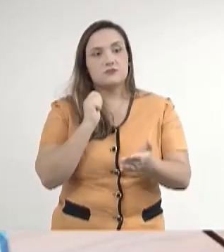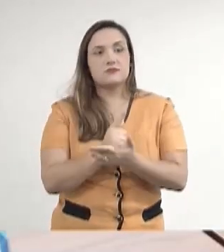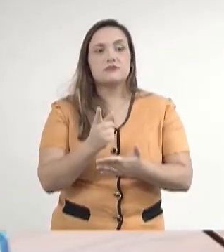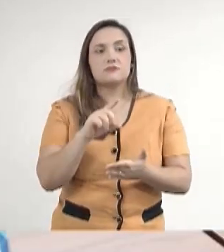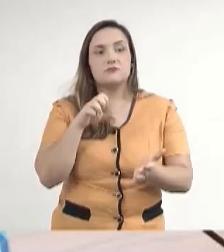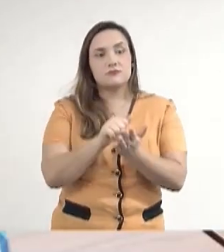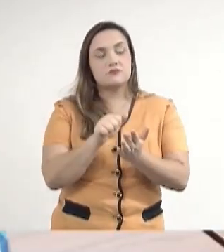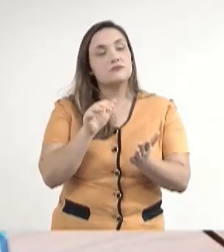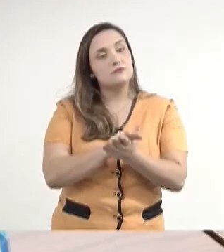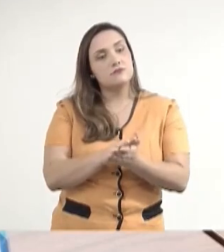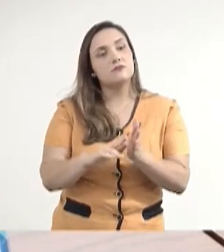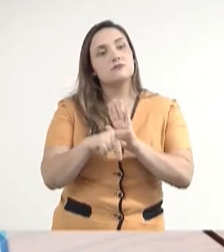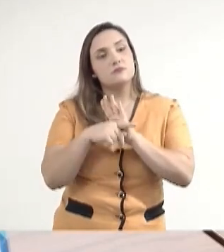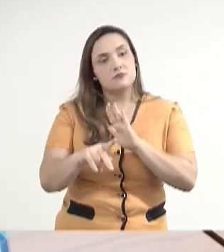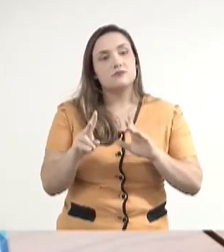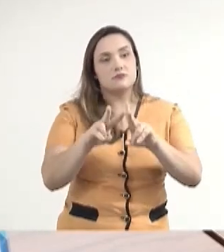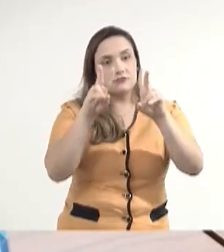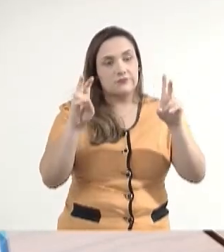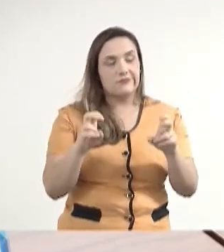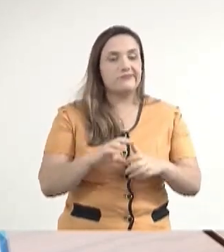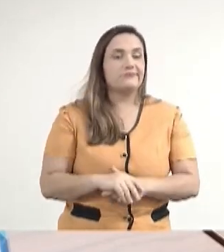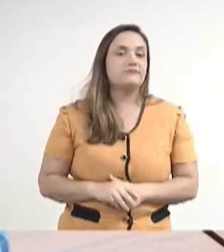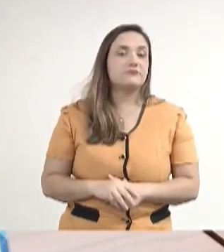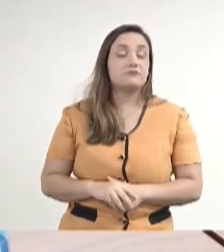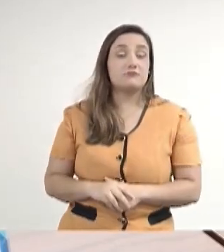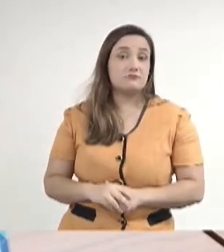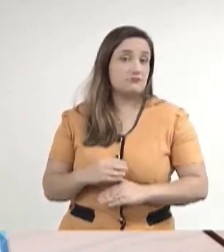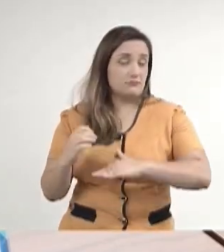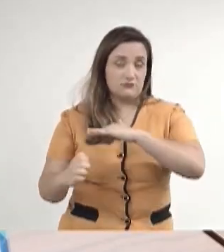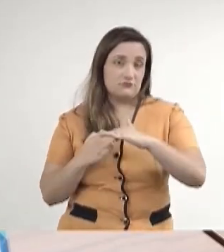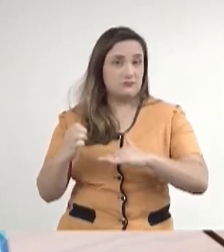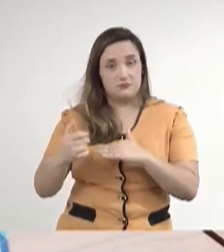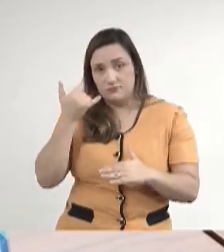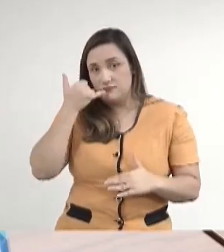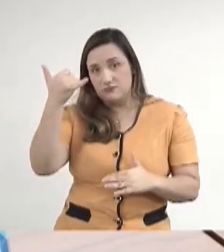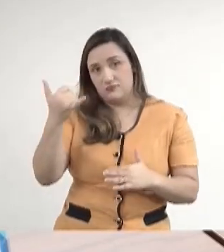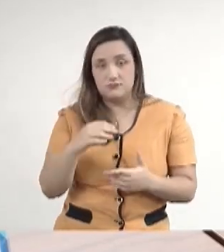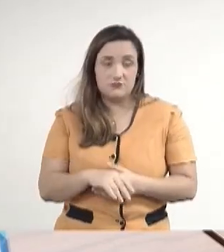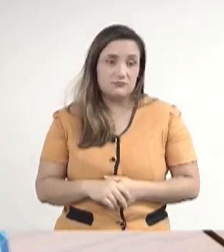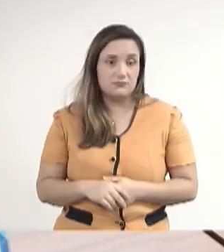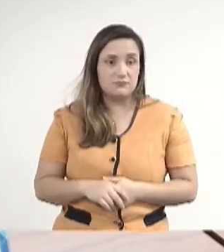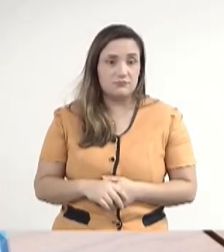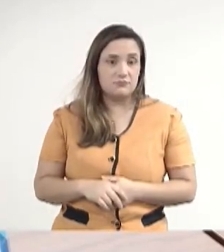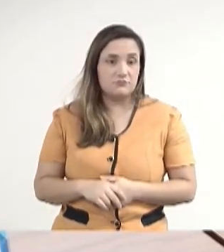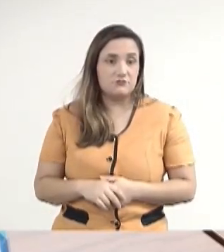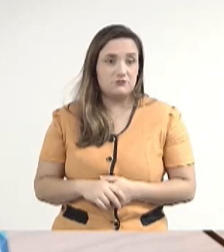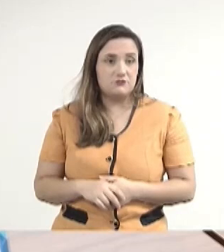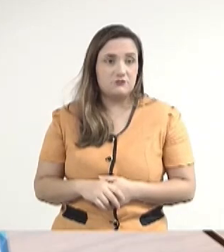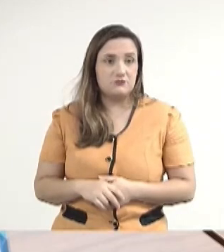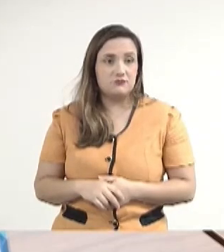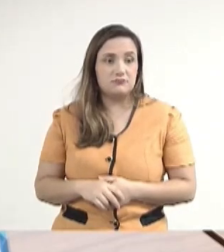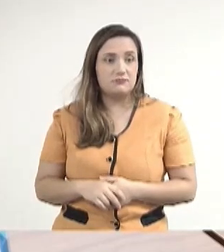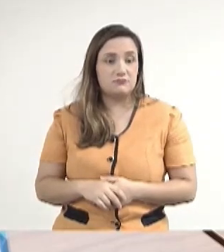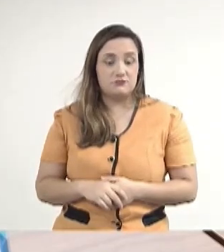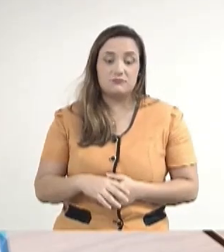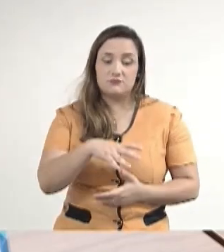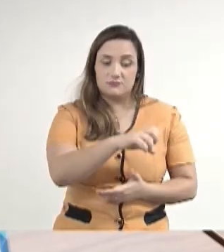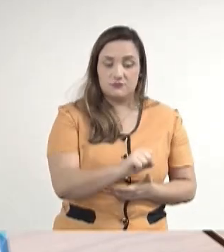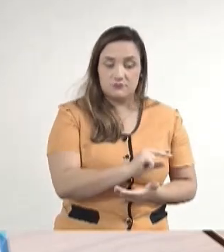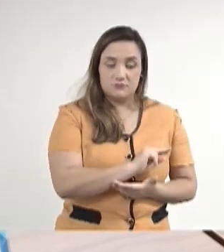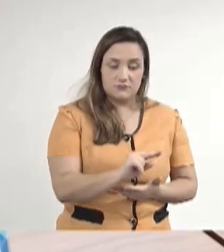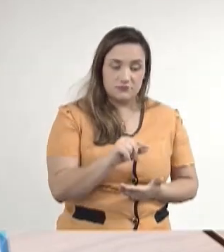Sul que regula tal assunto, as empresas de telefonia estão levando o nome